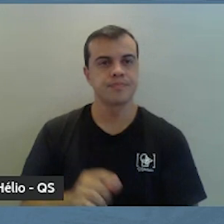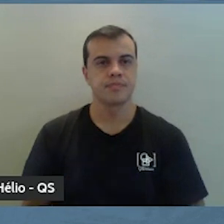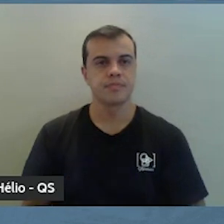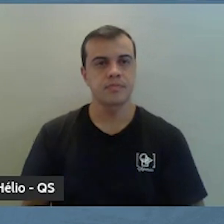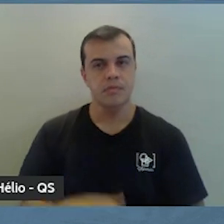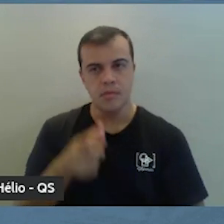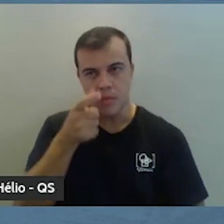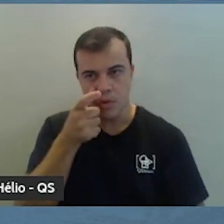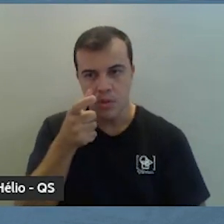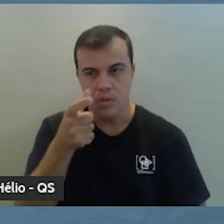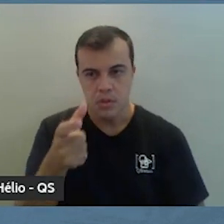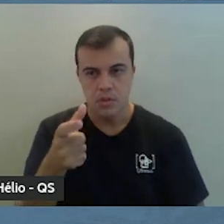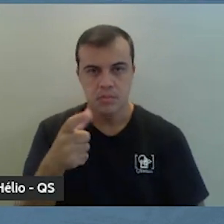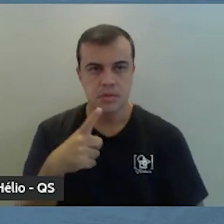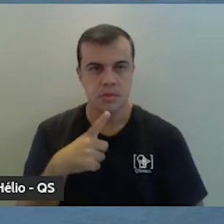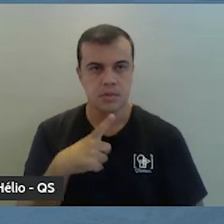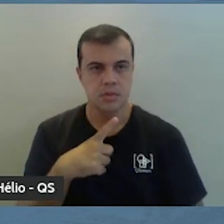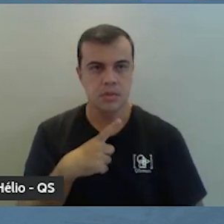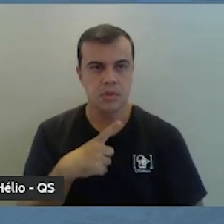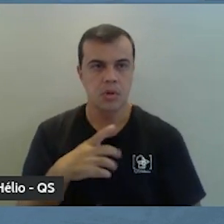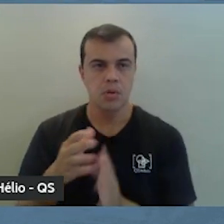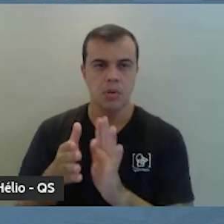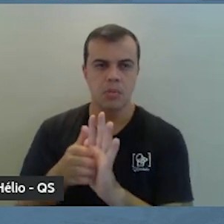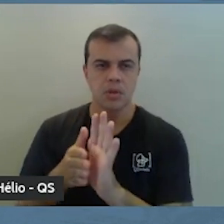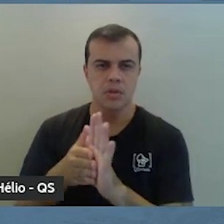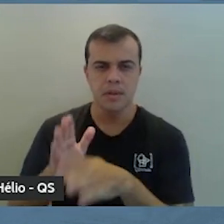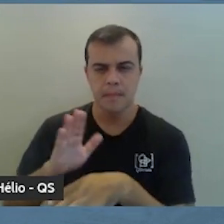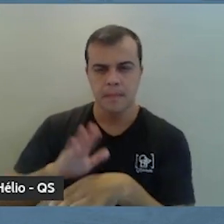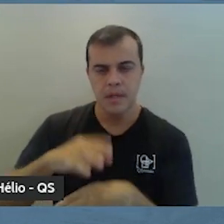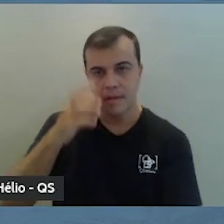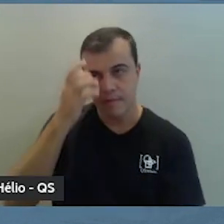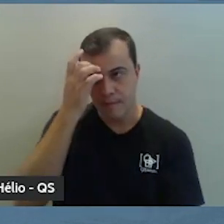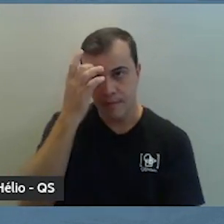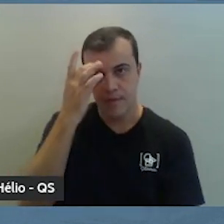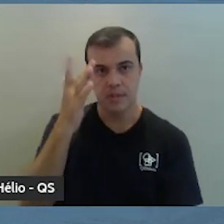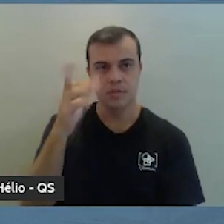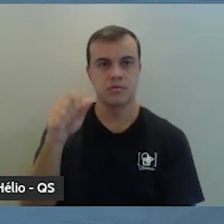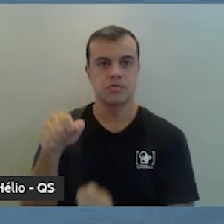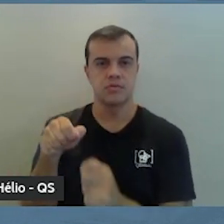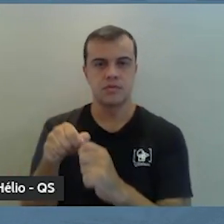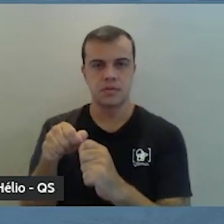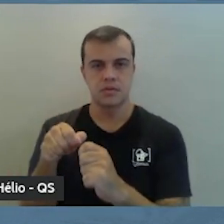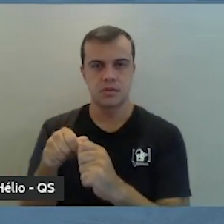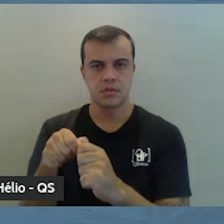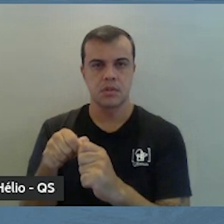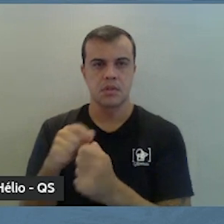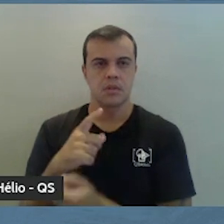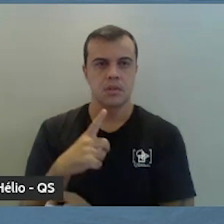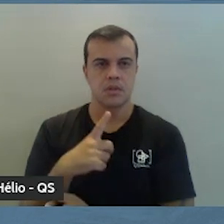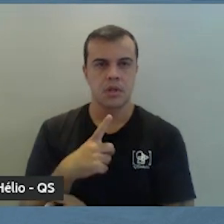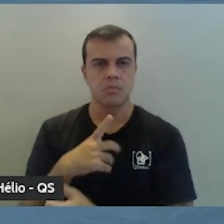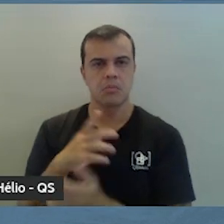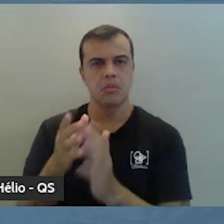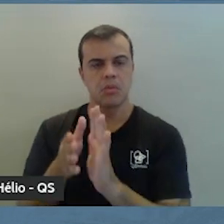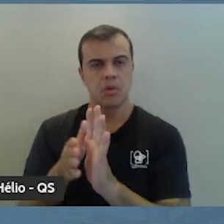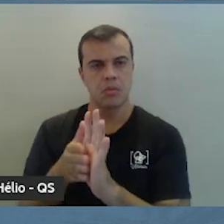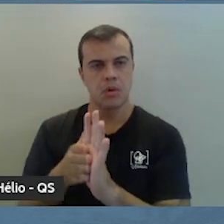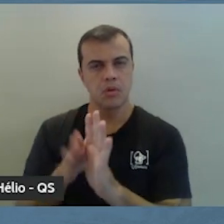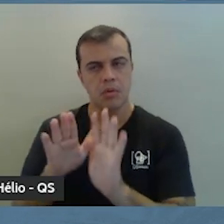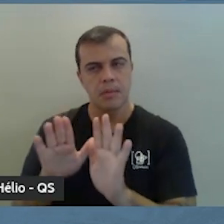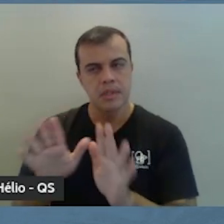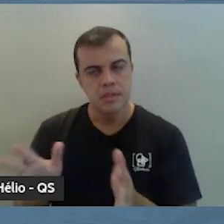curiosamente, é uma das propostas mais fáceis de serem executadas. que a gente está propondo, mas